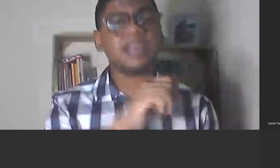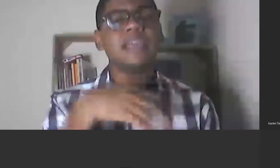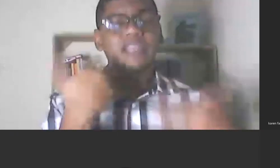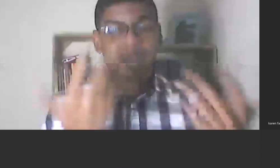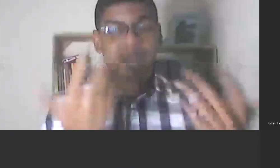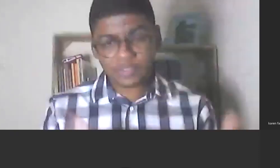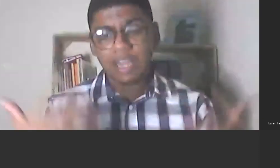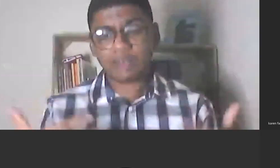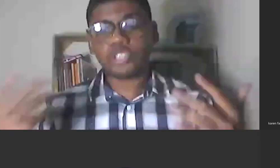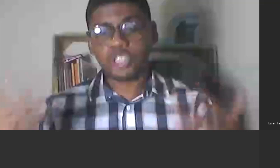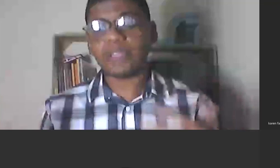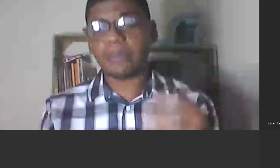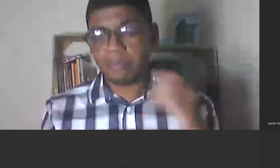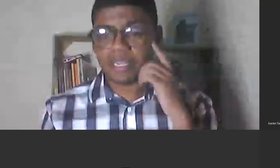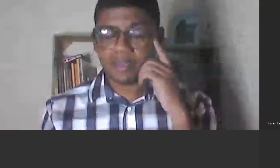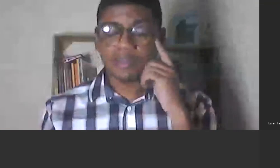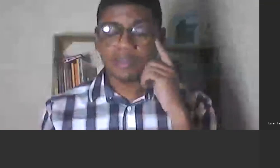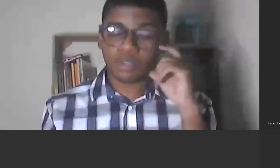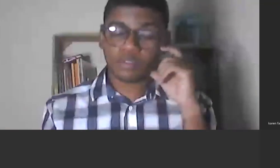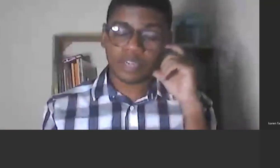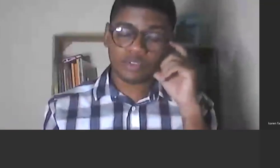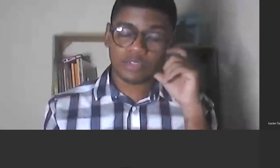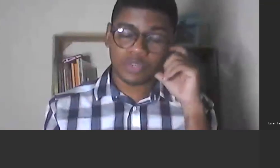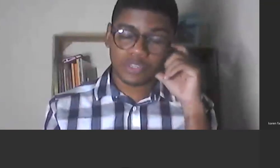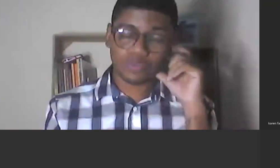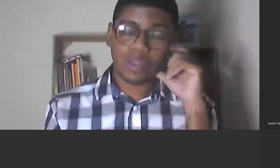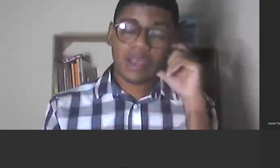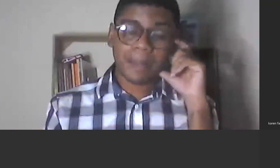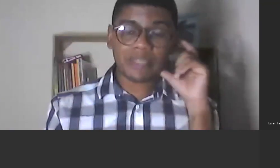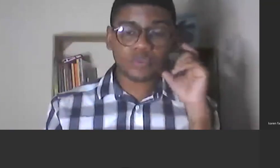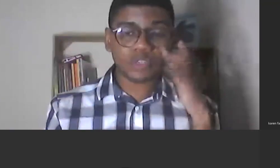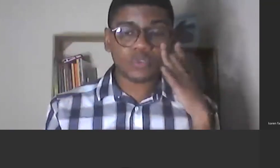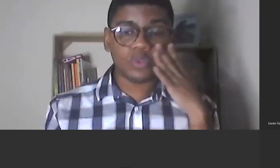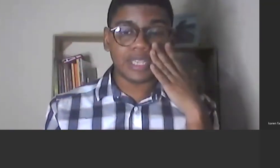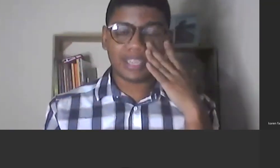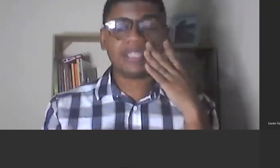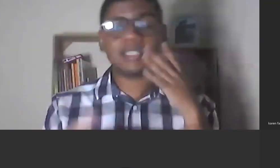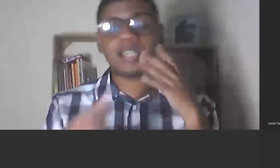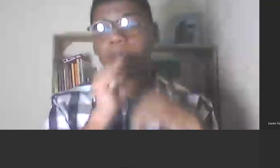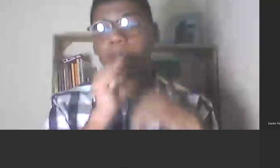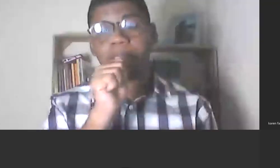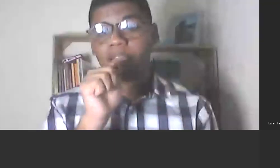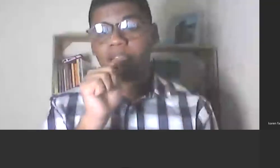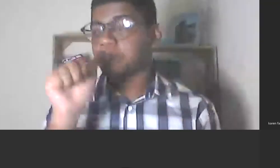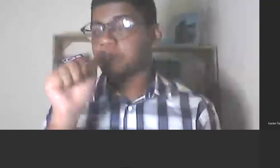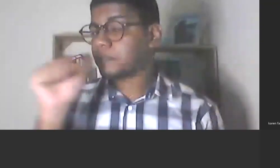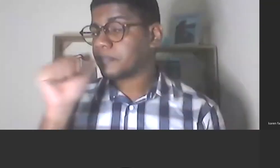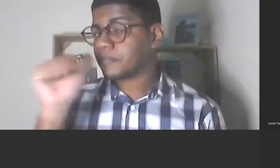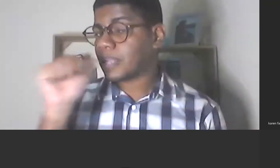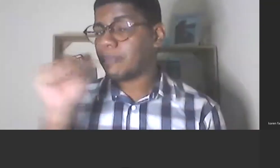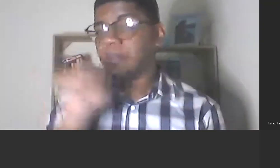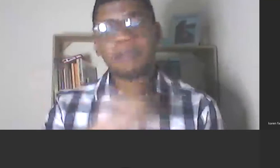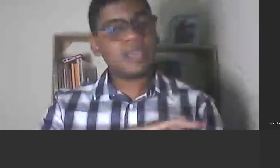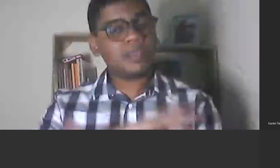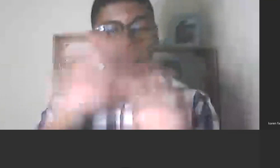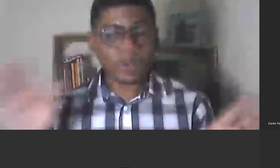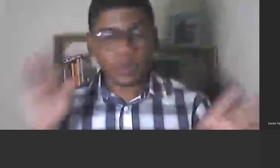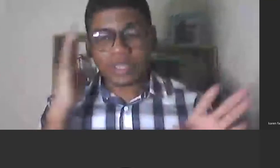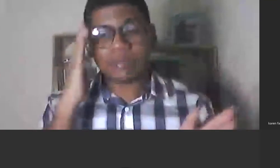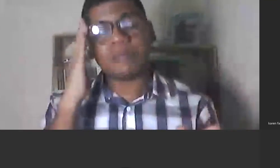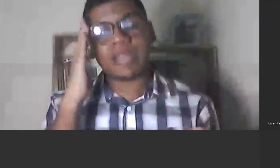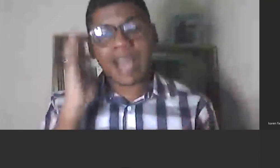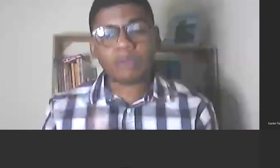do beber e mais o sinal do tipo da bebida, quando eu estou relacionando isso para a pessoa surda. Esse sinal para beber é